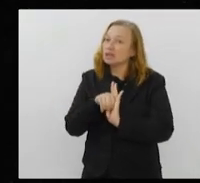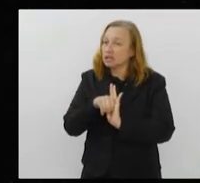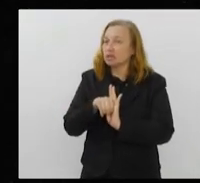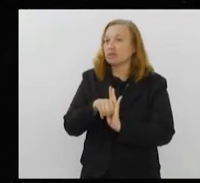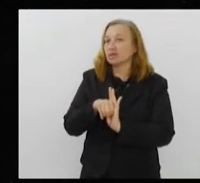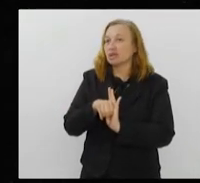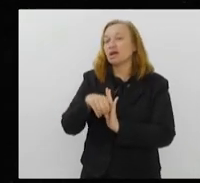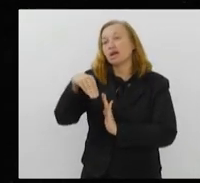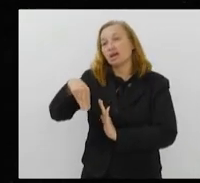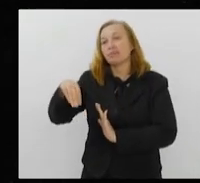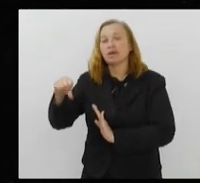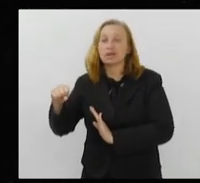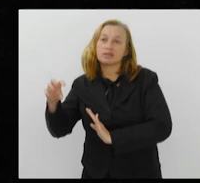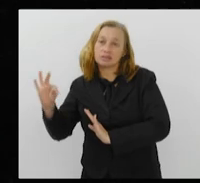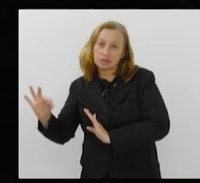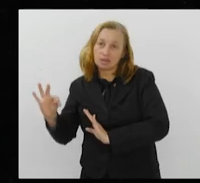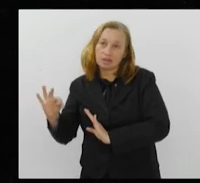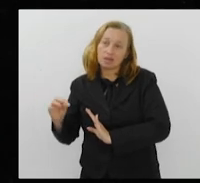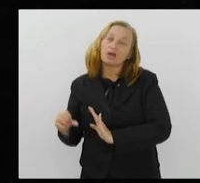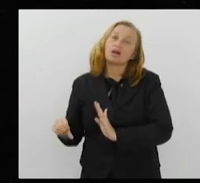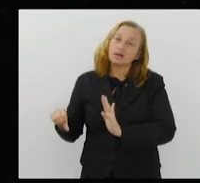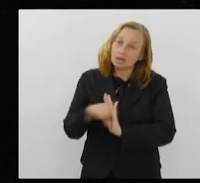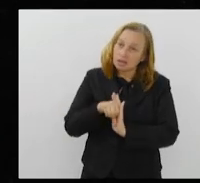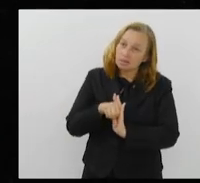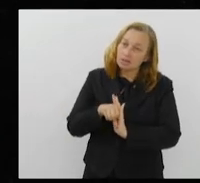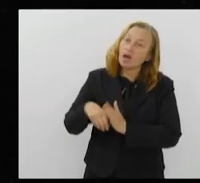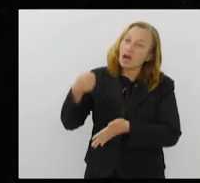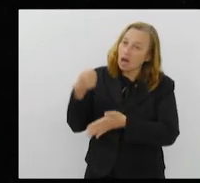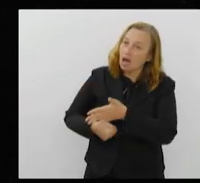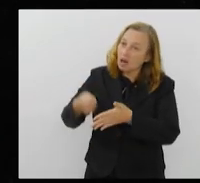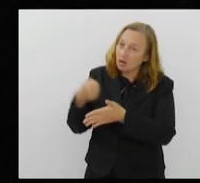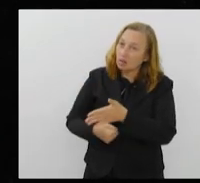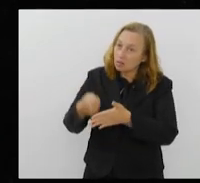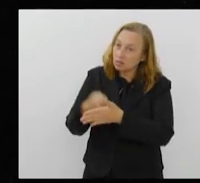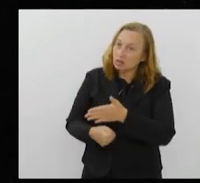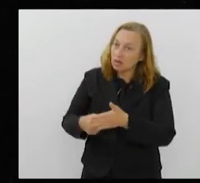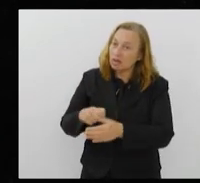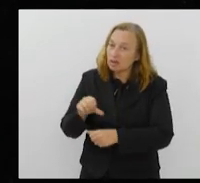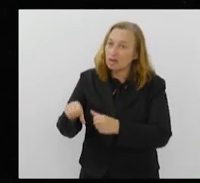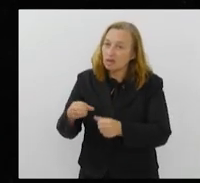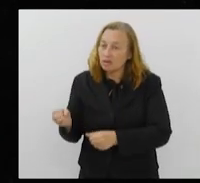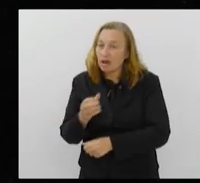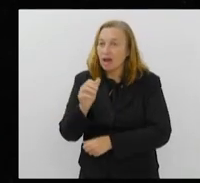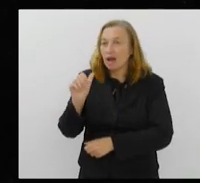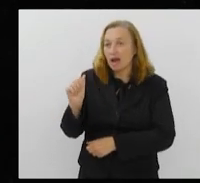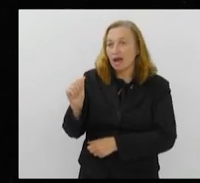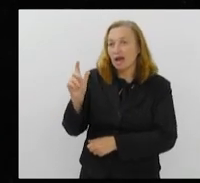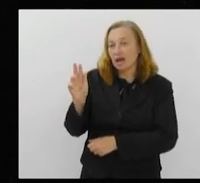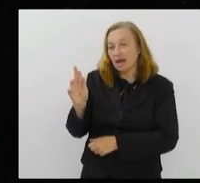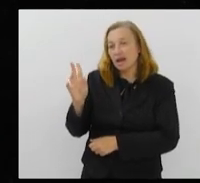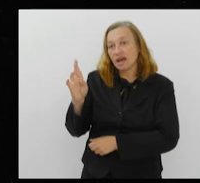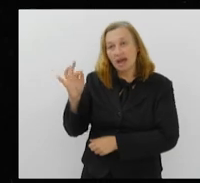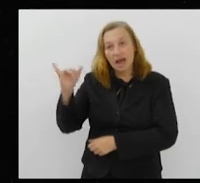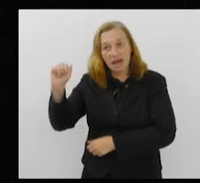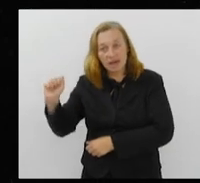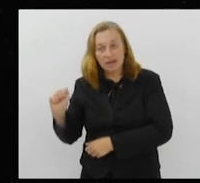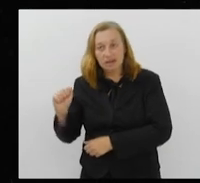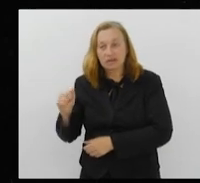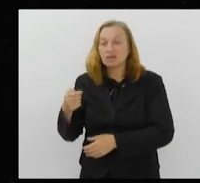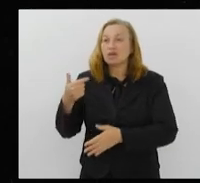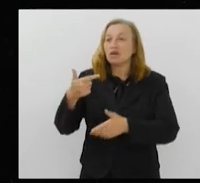o MST, de criminalizar a luta pela reforma agrária popular, por fazer uma